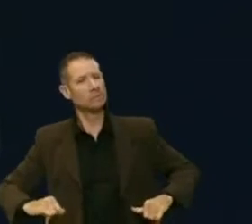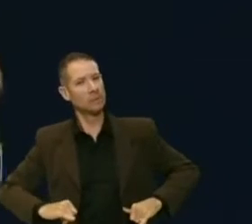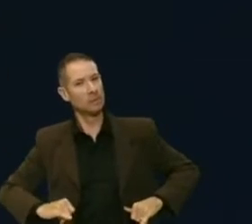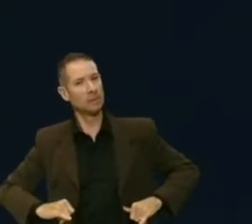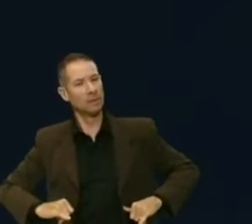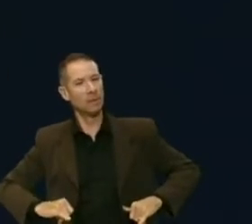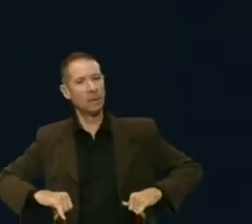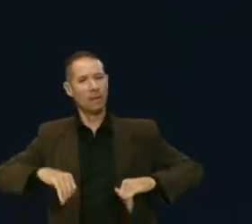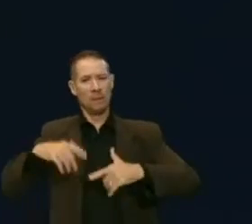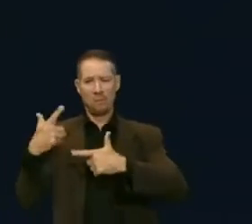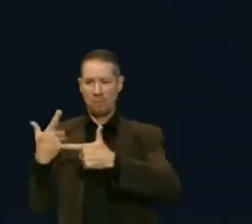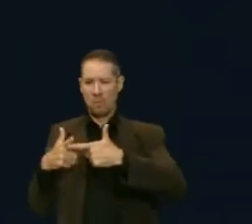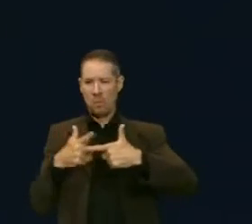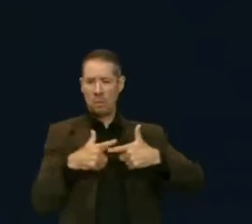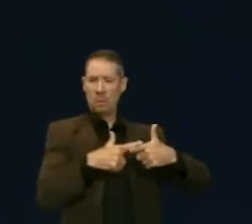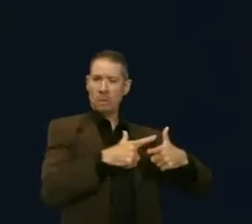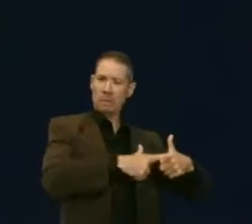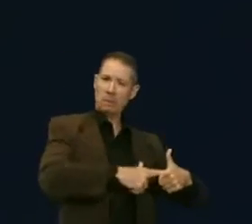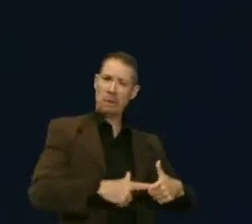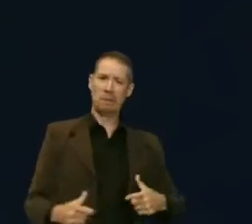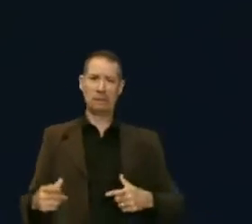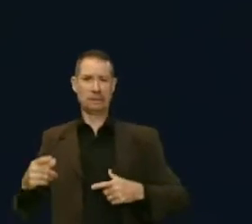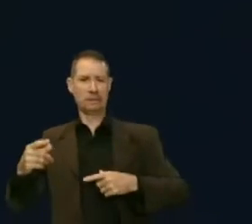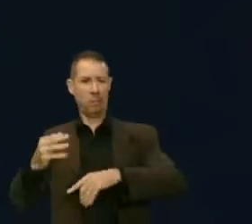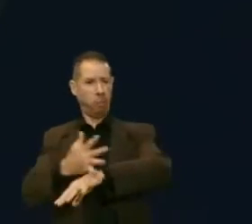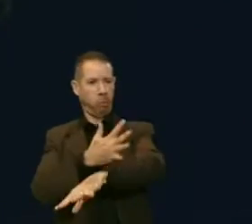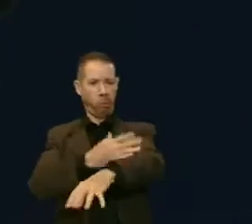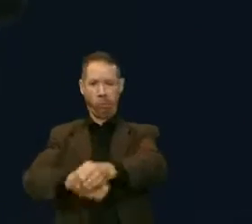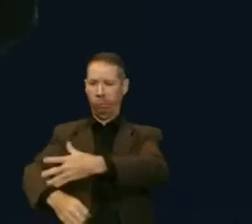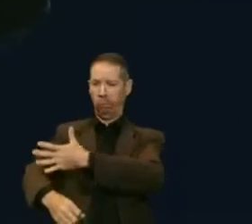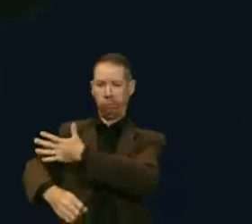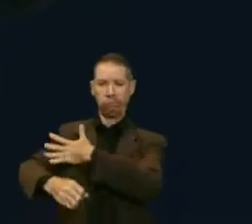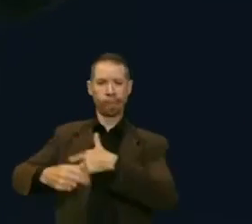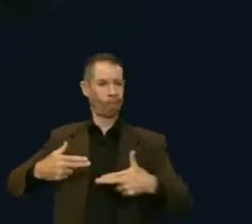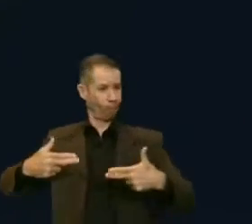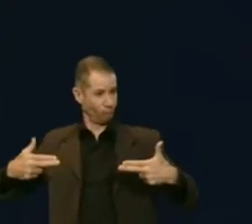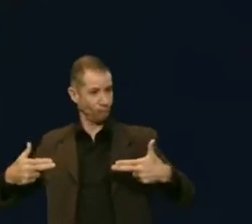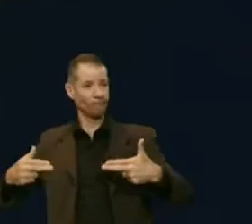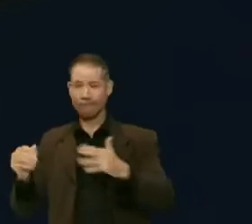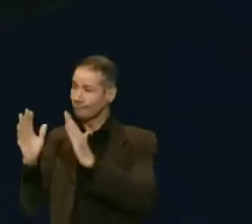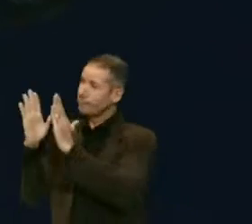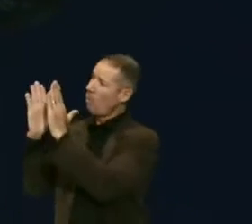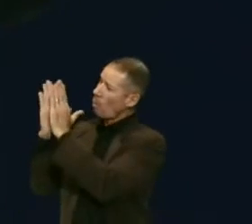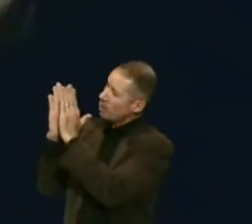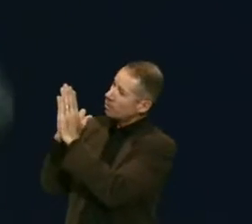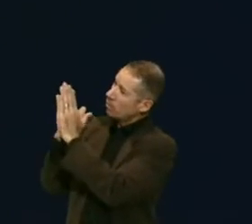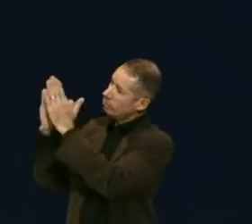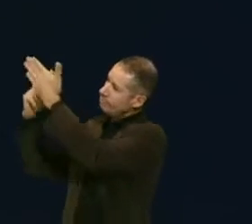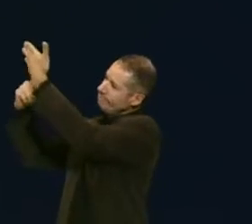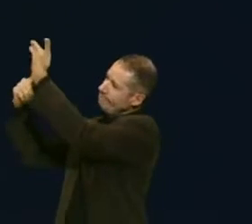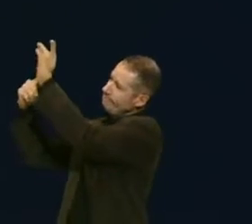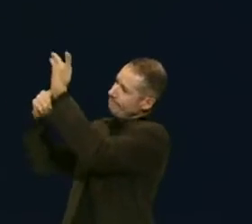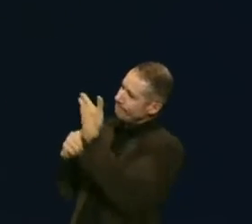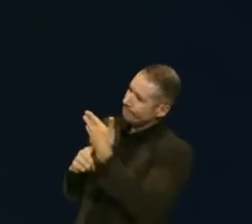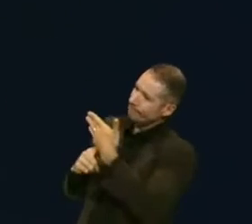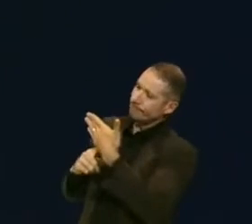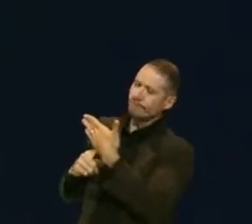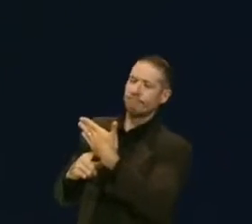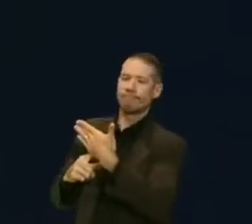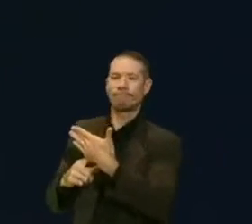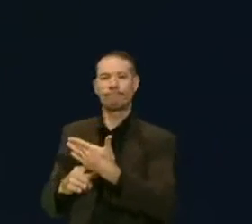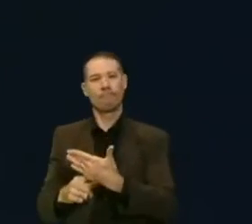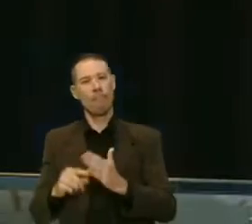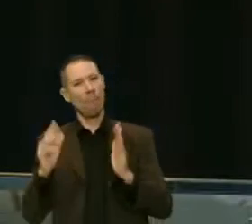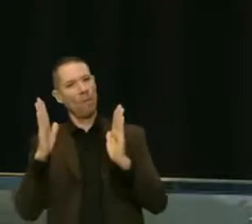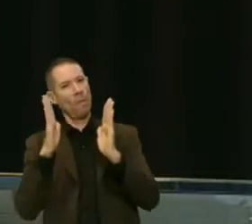quando feridas estão abertas, porque a oração traz revelação de Deus.